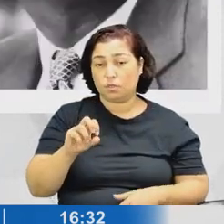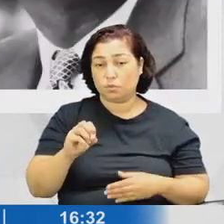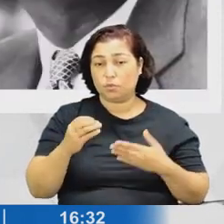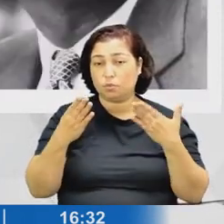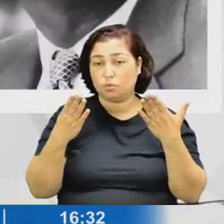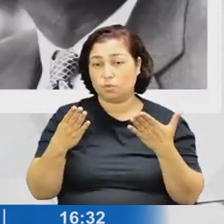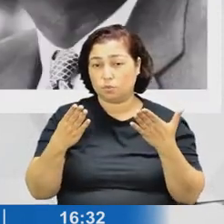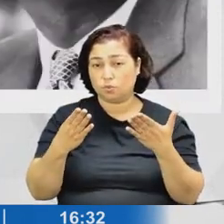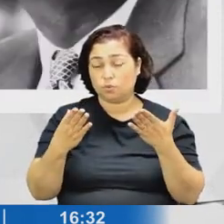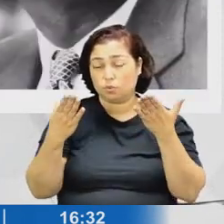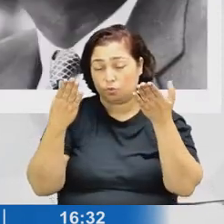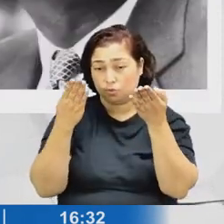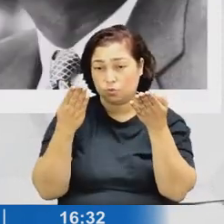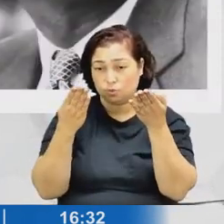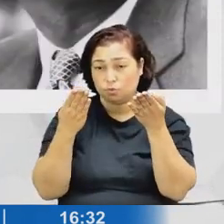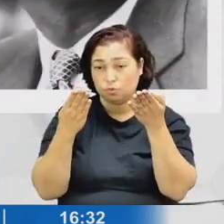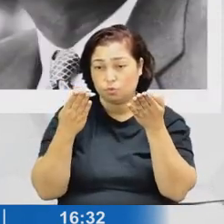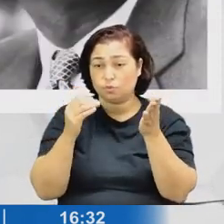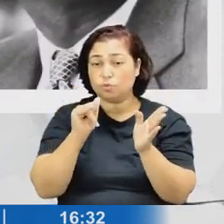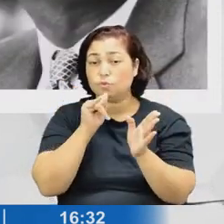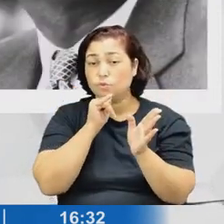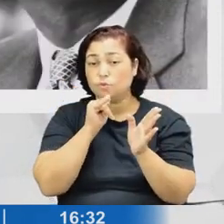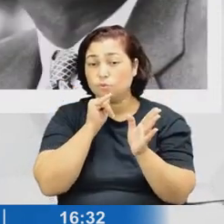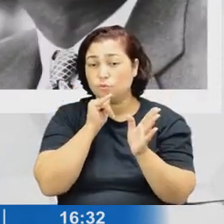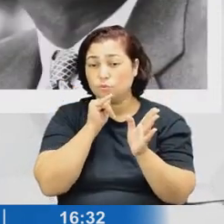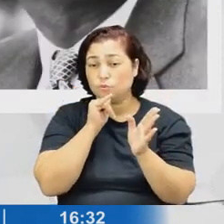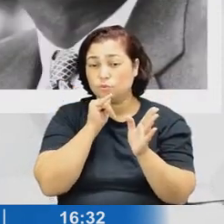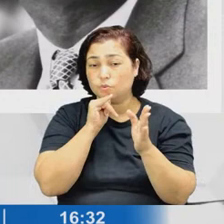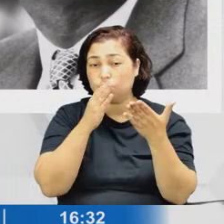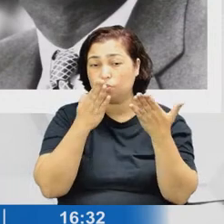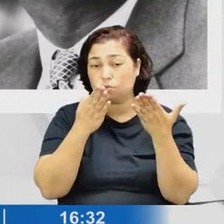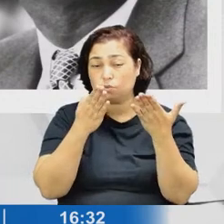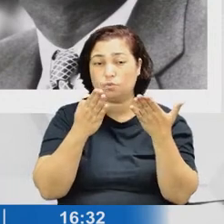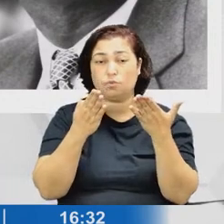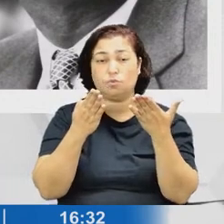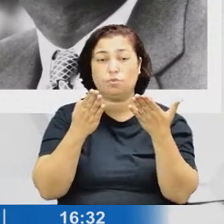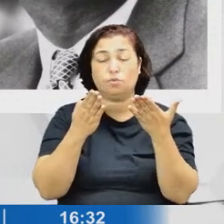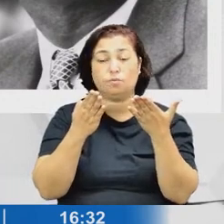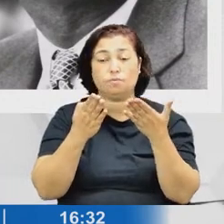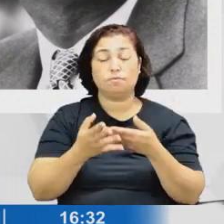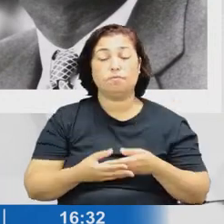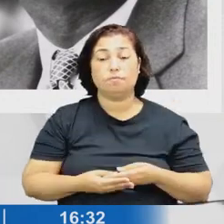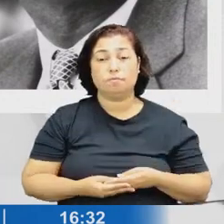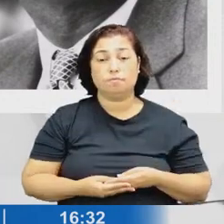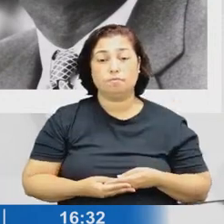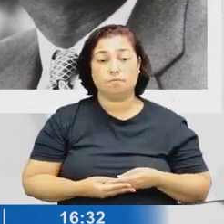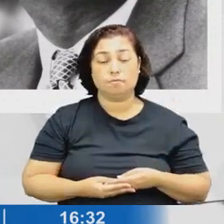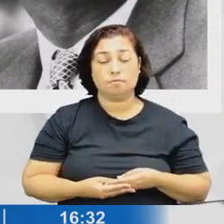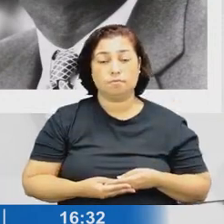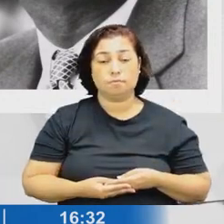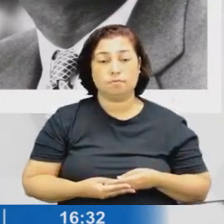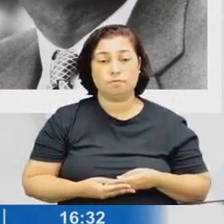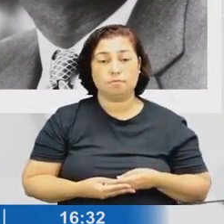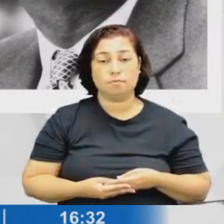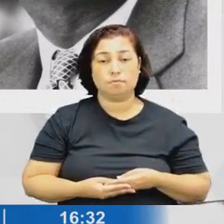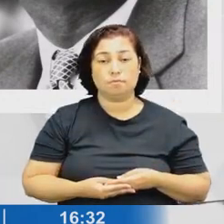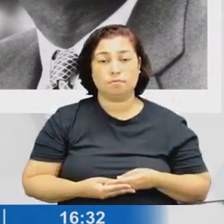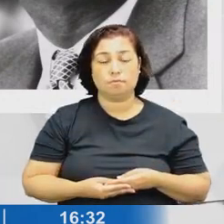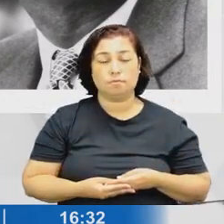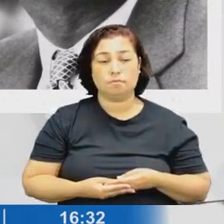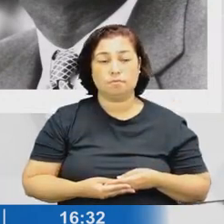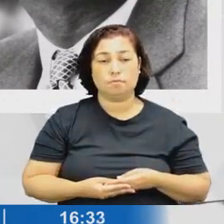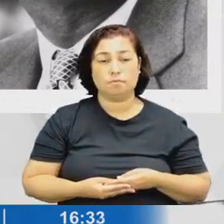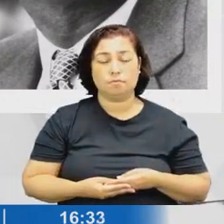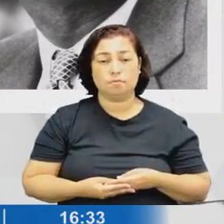deixar-me exemplos aqui né Kubitschek o macron o JK não necessariamente o cara tem que ser bonito